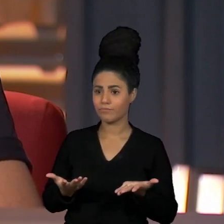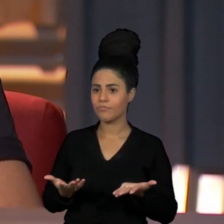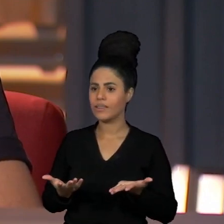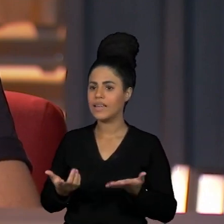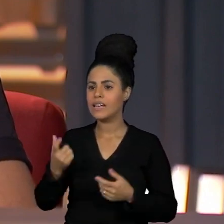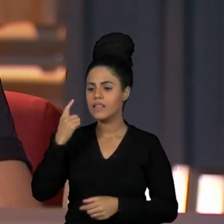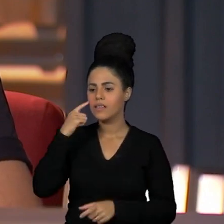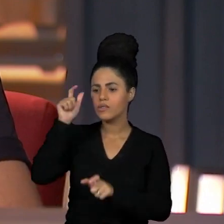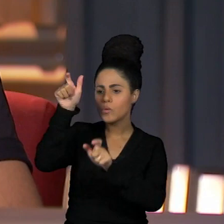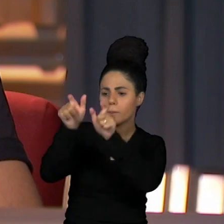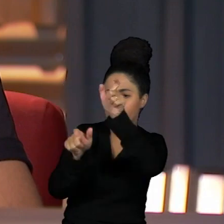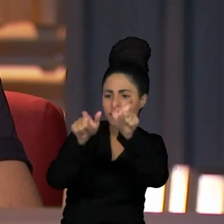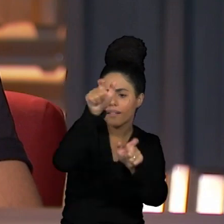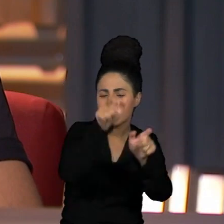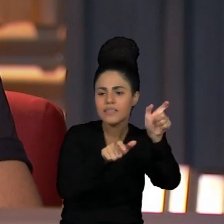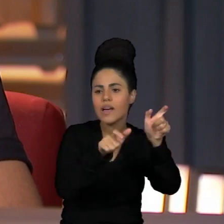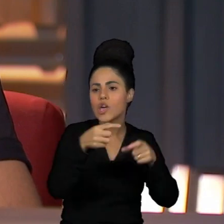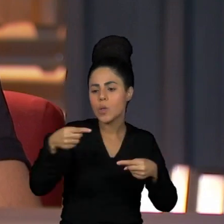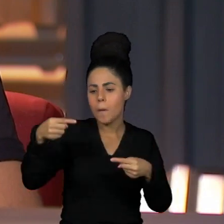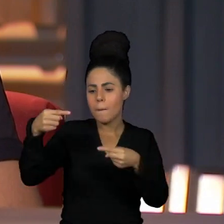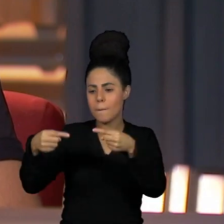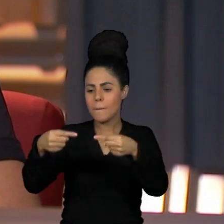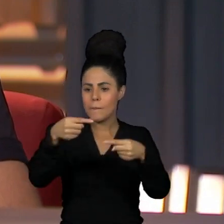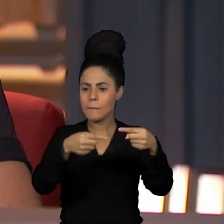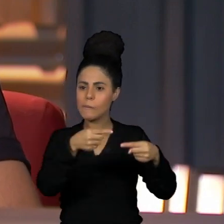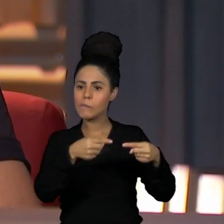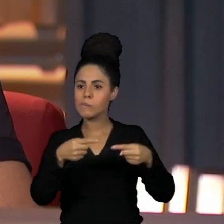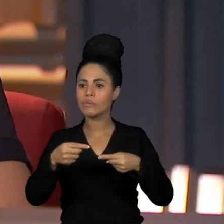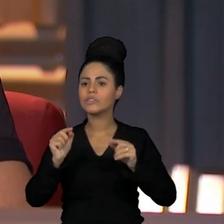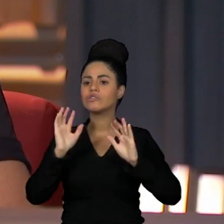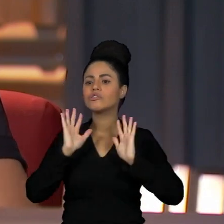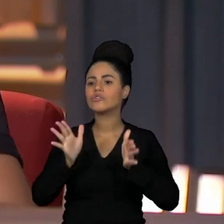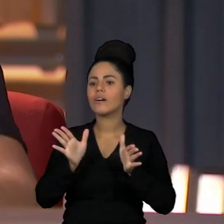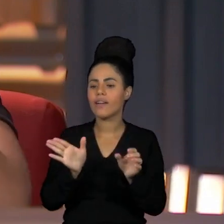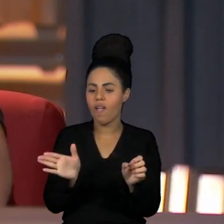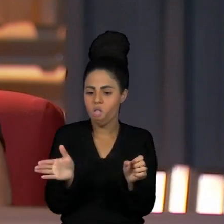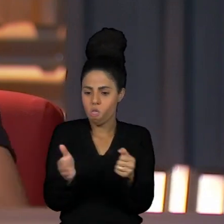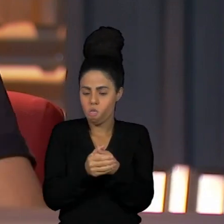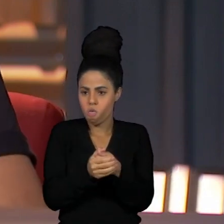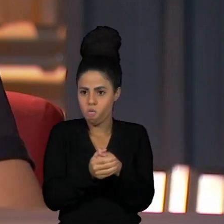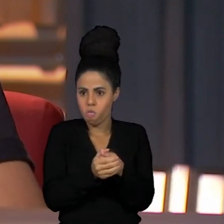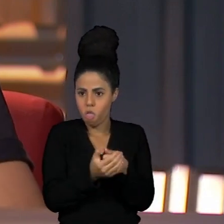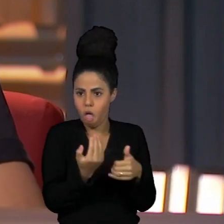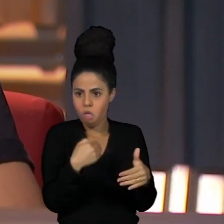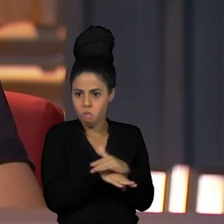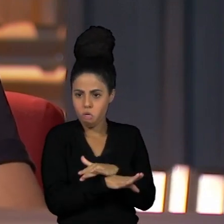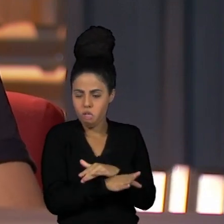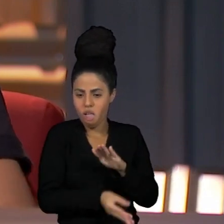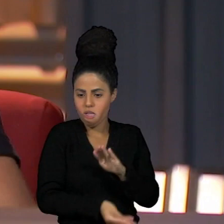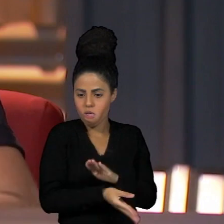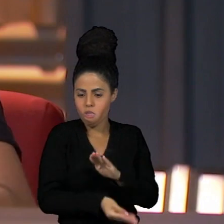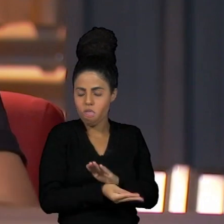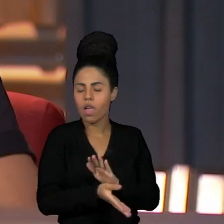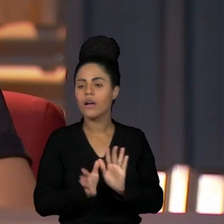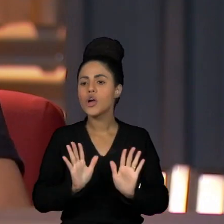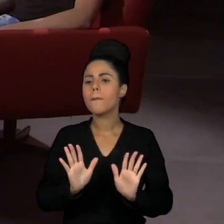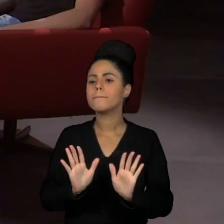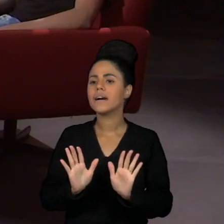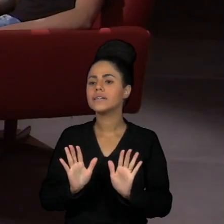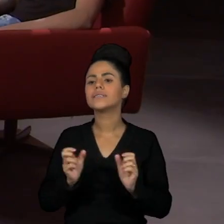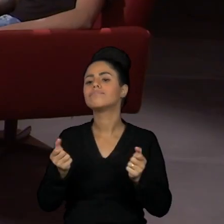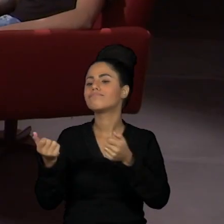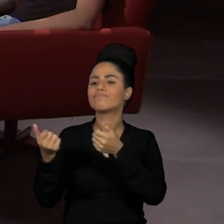próprios políticos, de certa maneira, já fazem isso hoje, escondem, né? Apesar de ter o portal da transparência, mas será que é